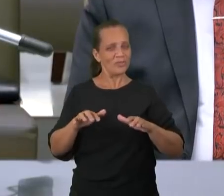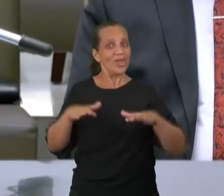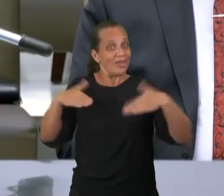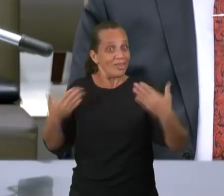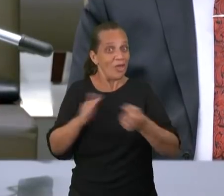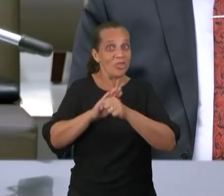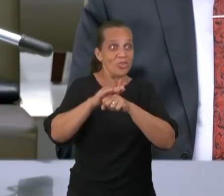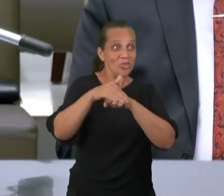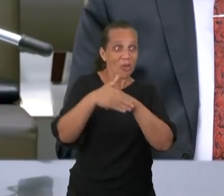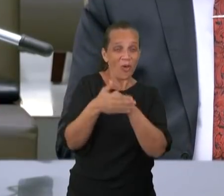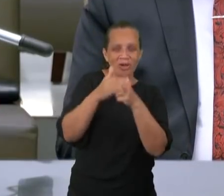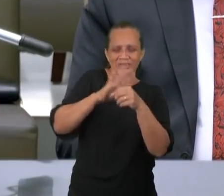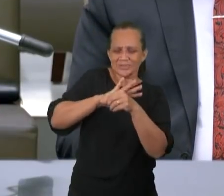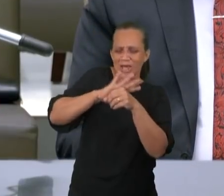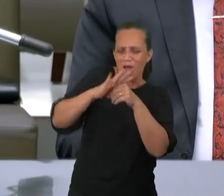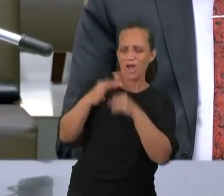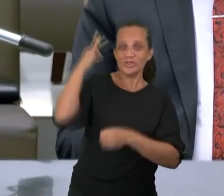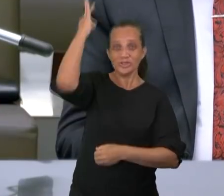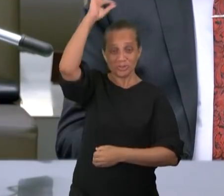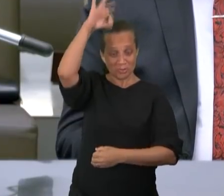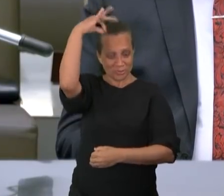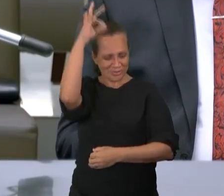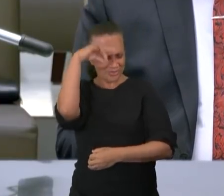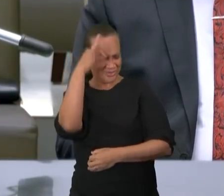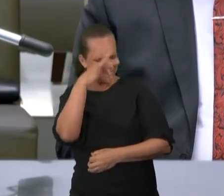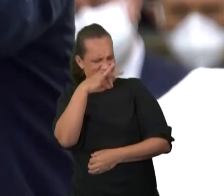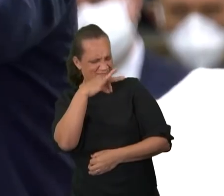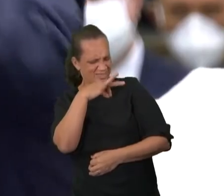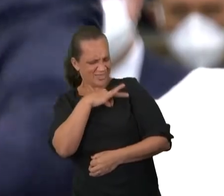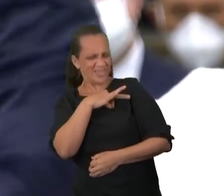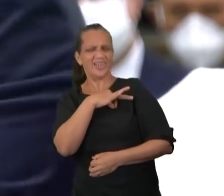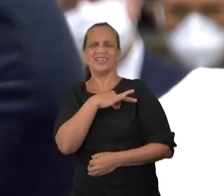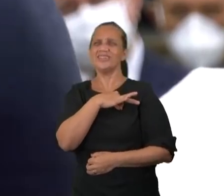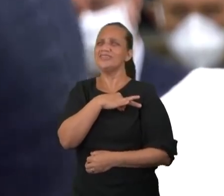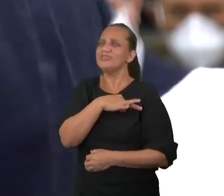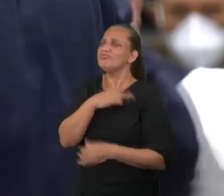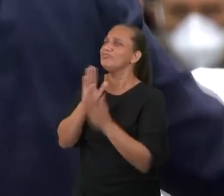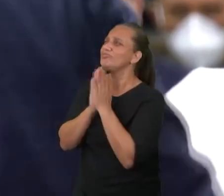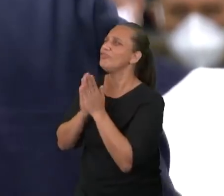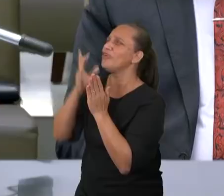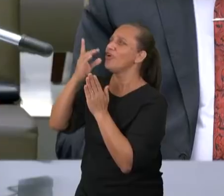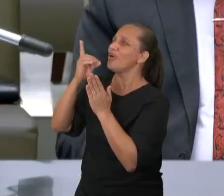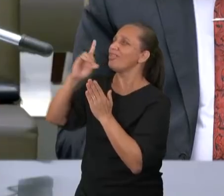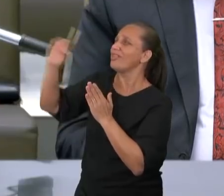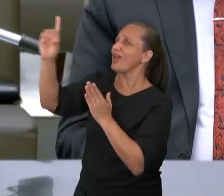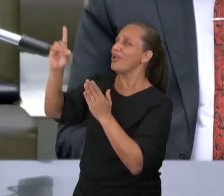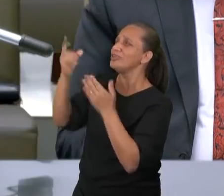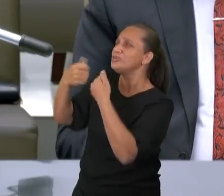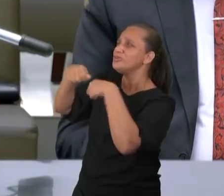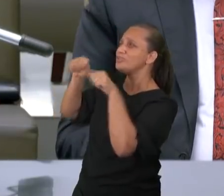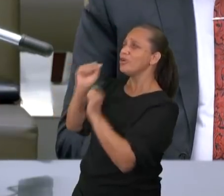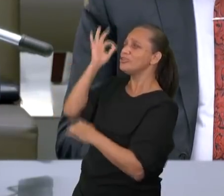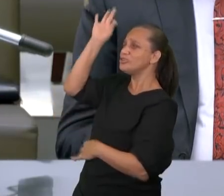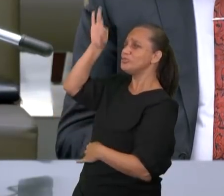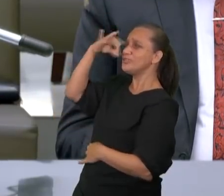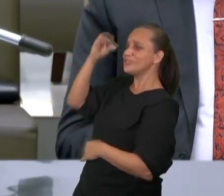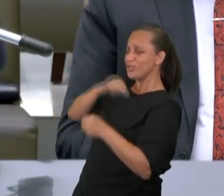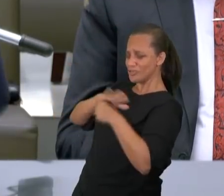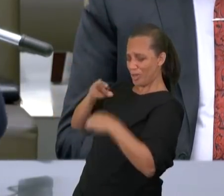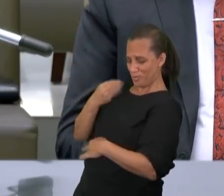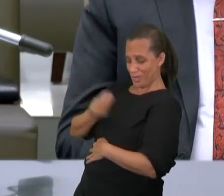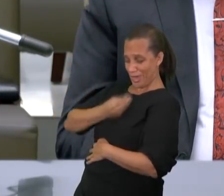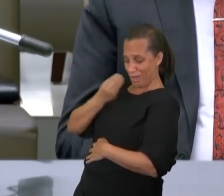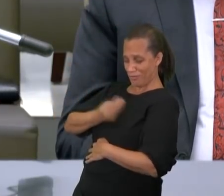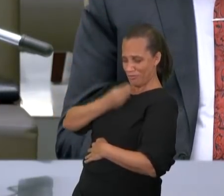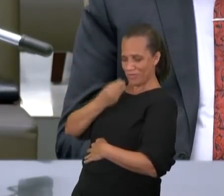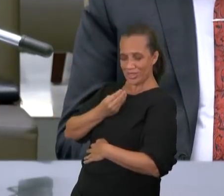do Espírito Santo. Diz, Deus, enche a minha vida, Senhor. E sai daqui como Estevão, sendo